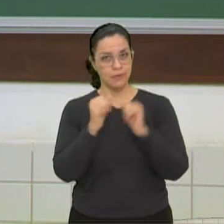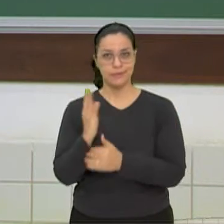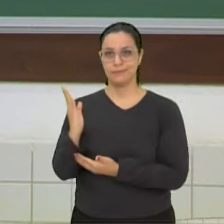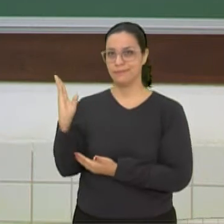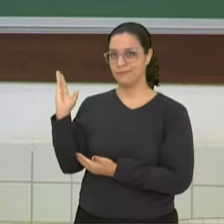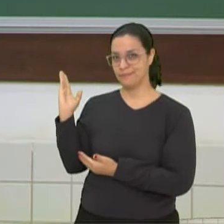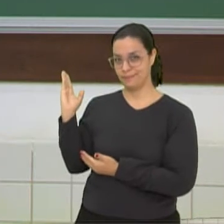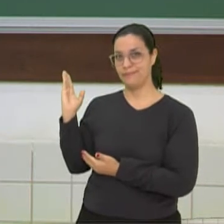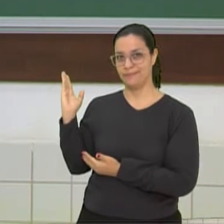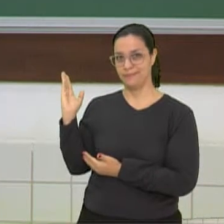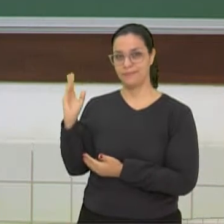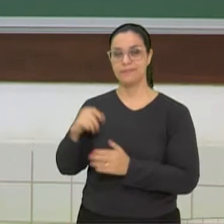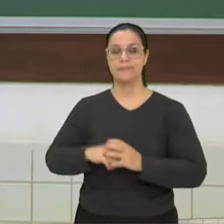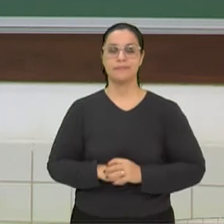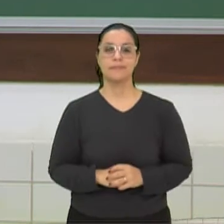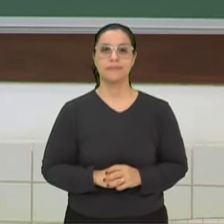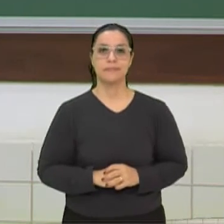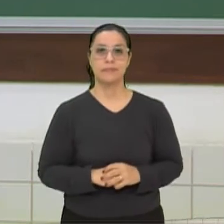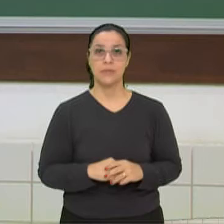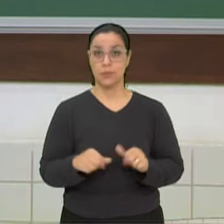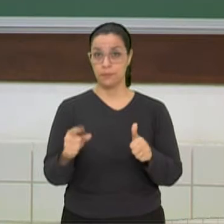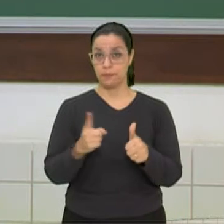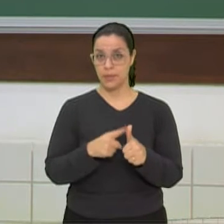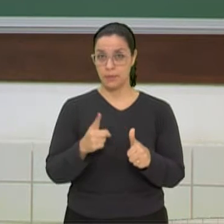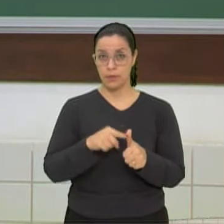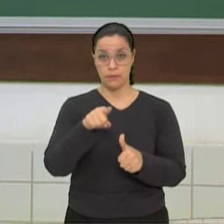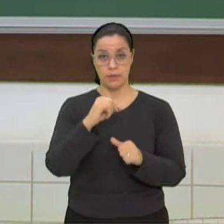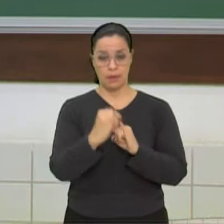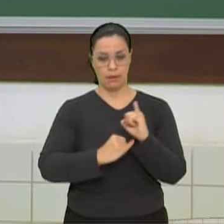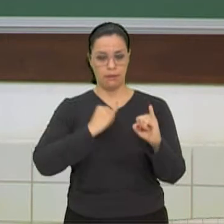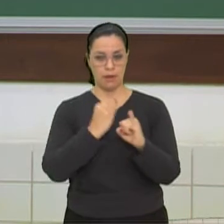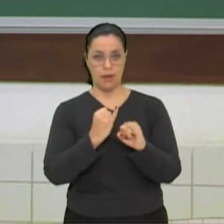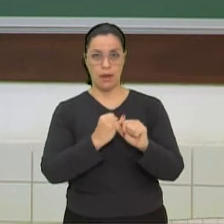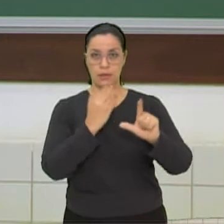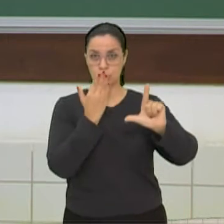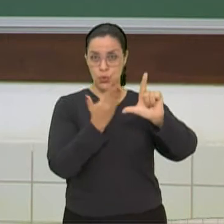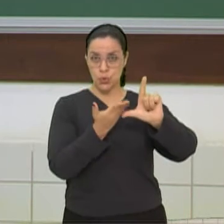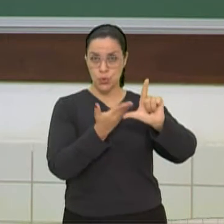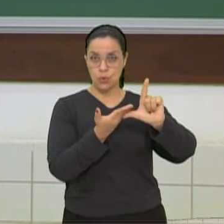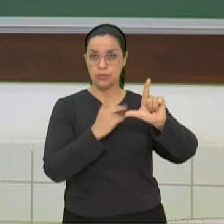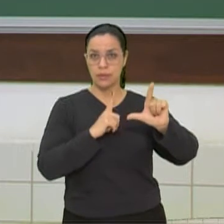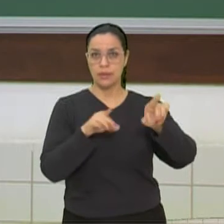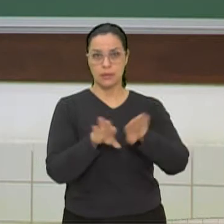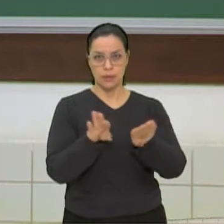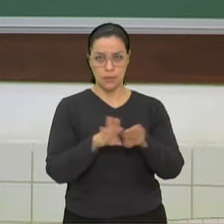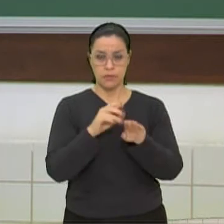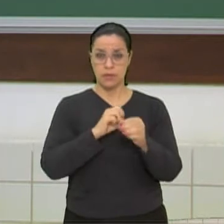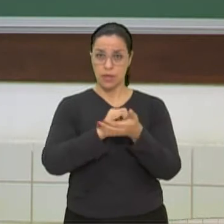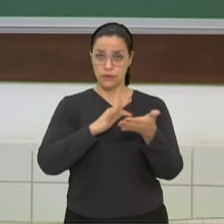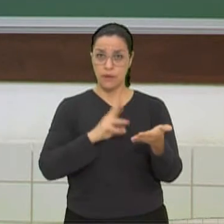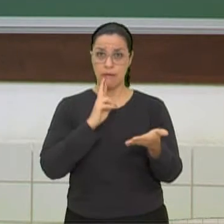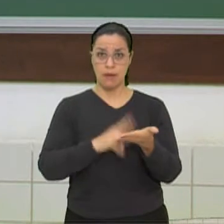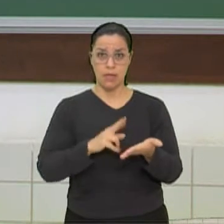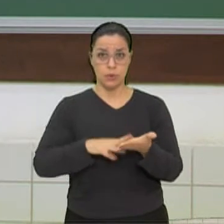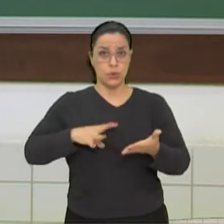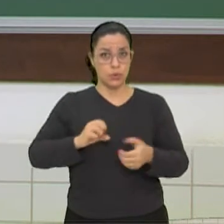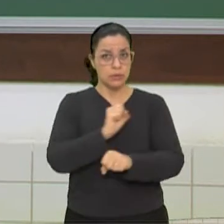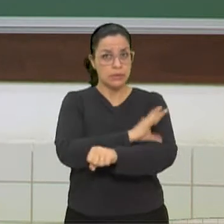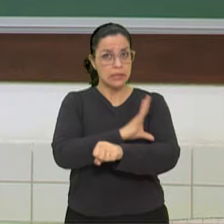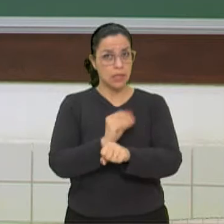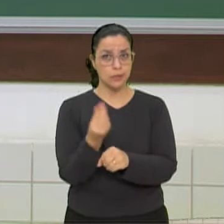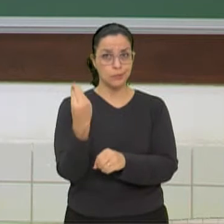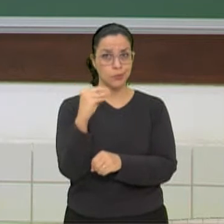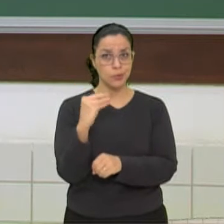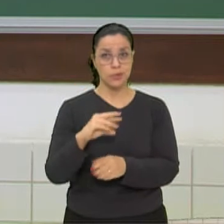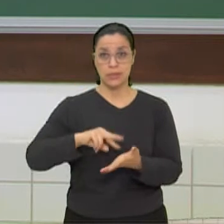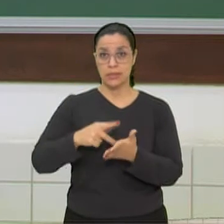alguns recadinhos, ok? O primeiro deles é, você que tem acesso ao Classroom, eu sugiro que você faça as atividades postadas pela sede, porque são